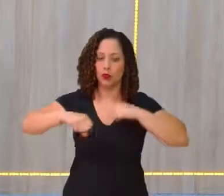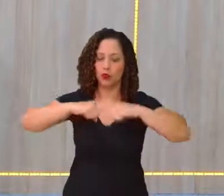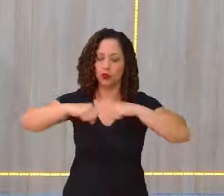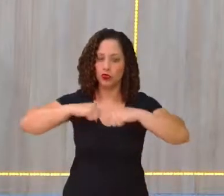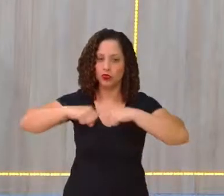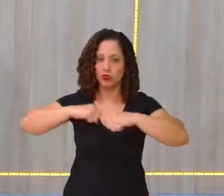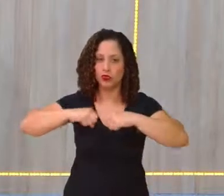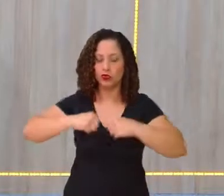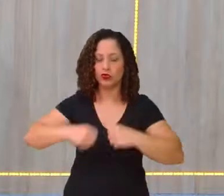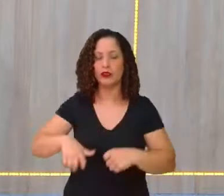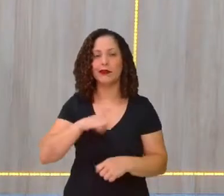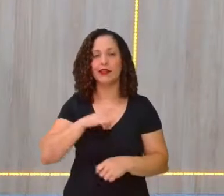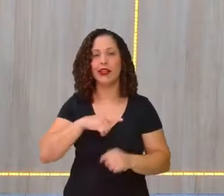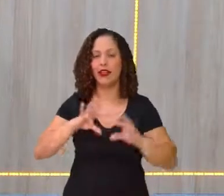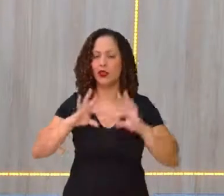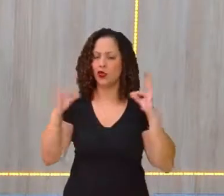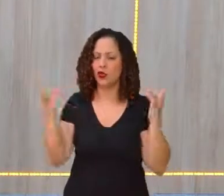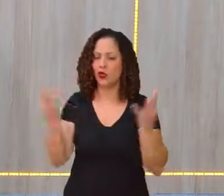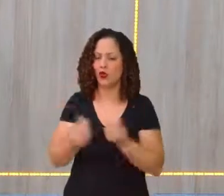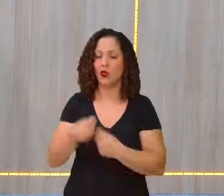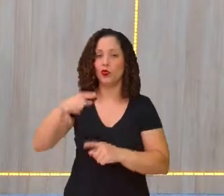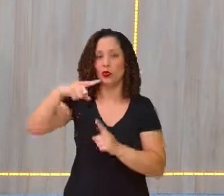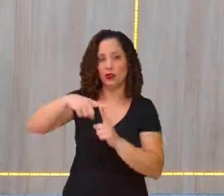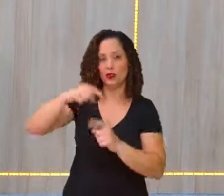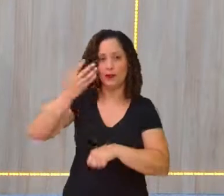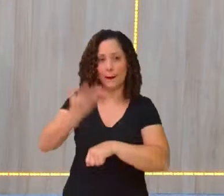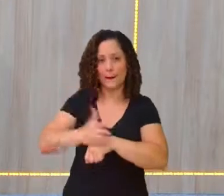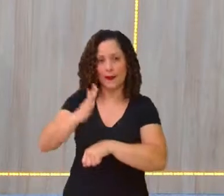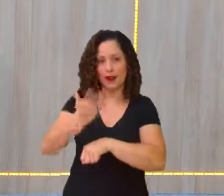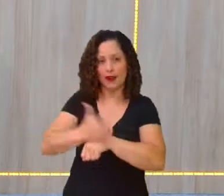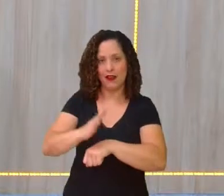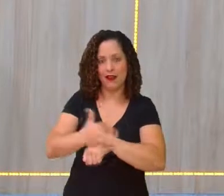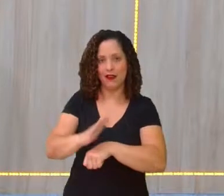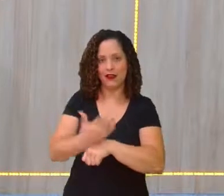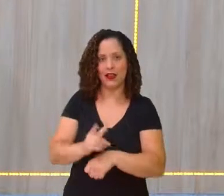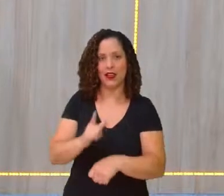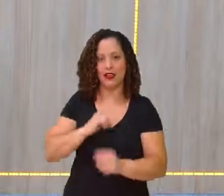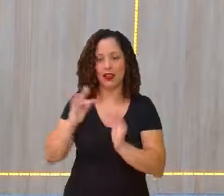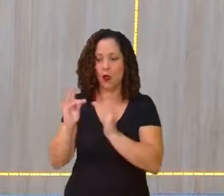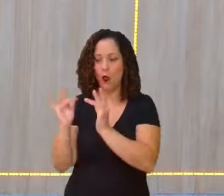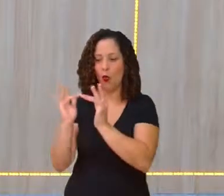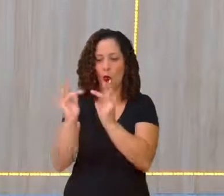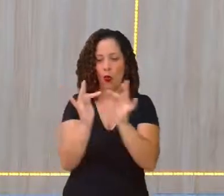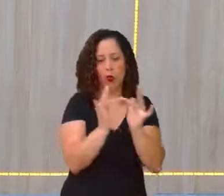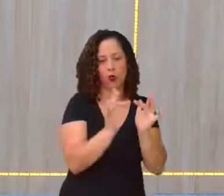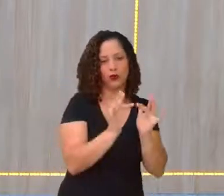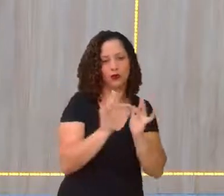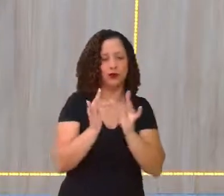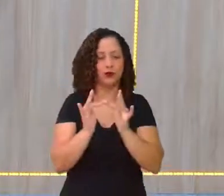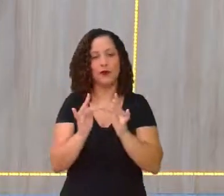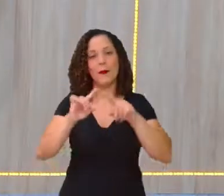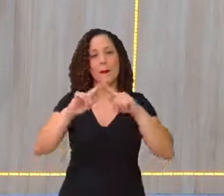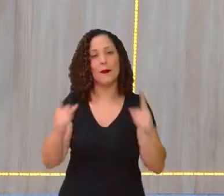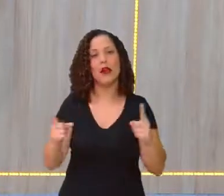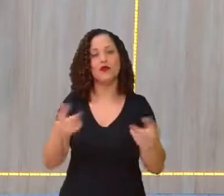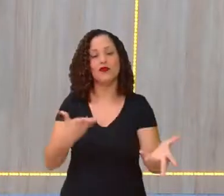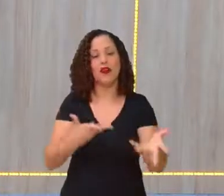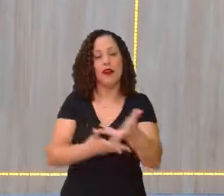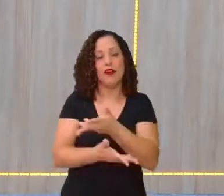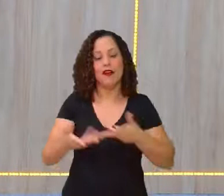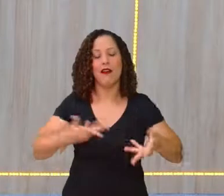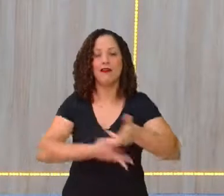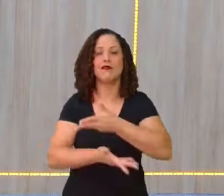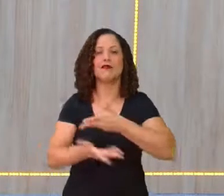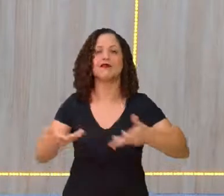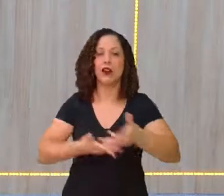todos os tipos de práticas que envolvam esse contato direto ou não, mas que tenham uma relação aí com as